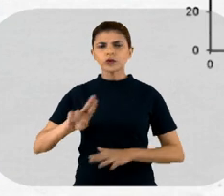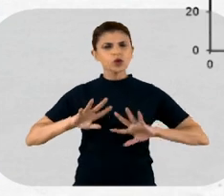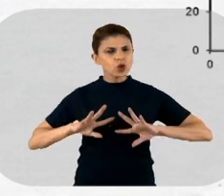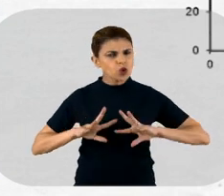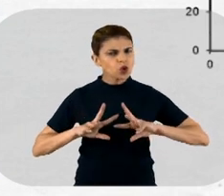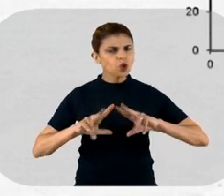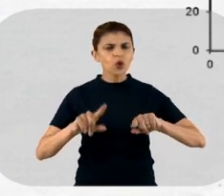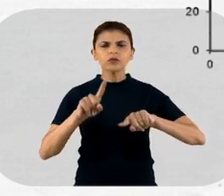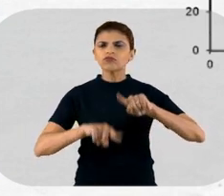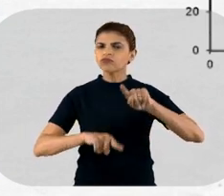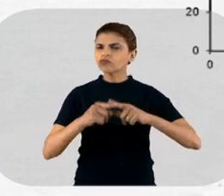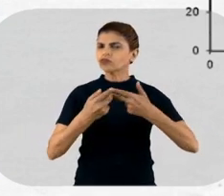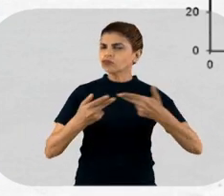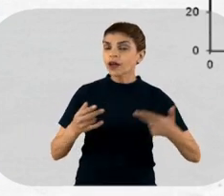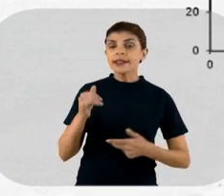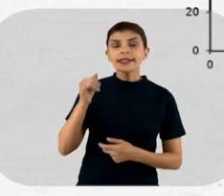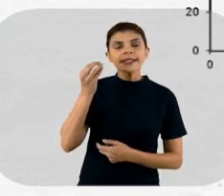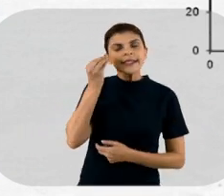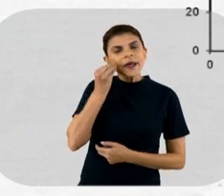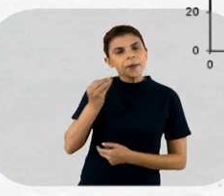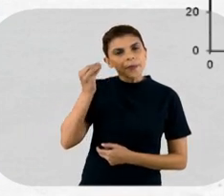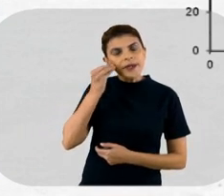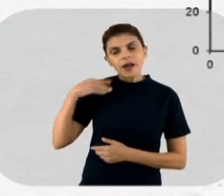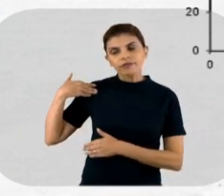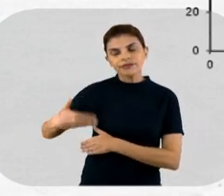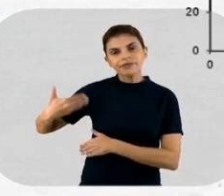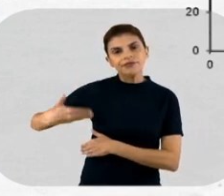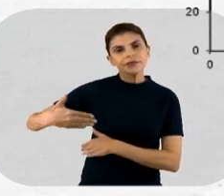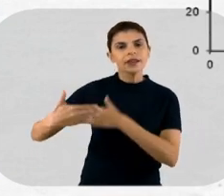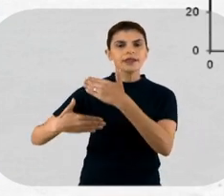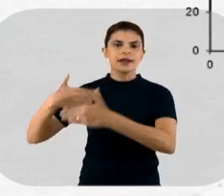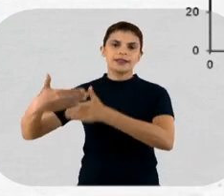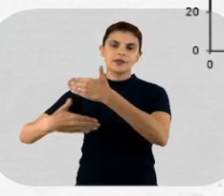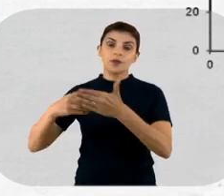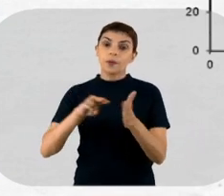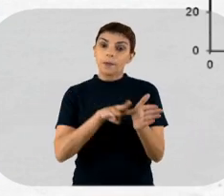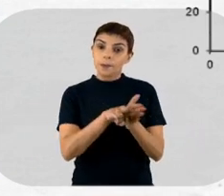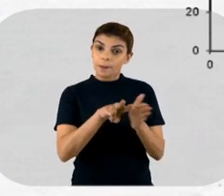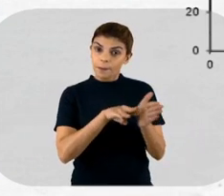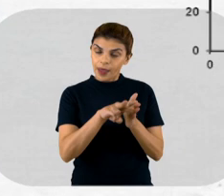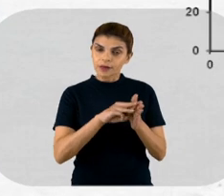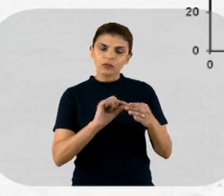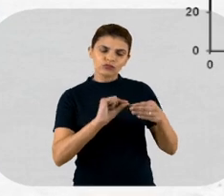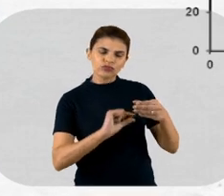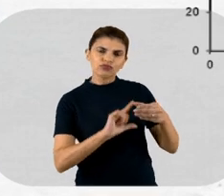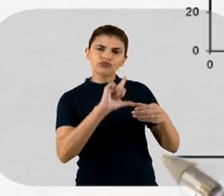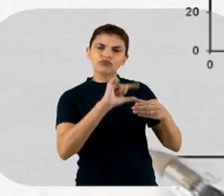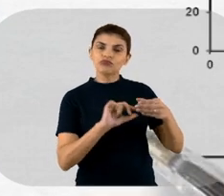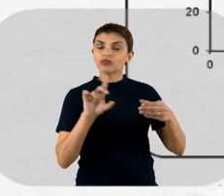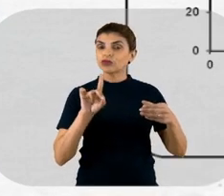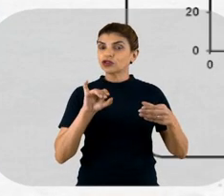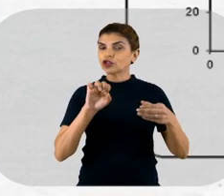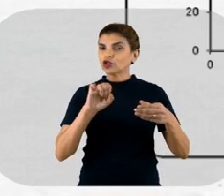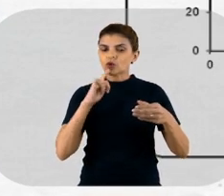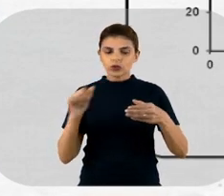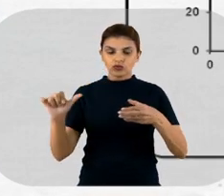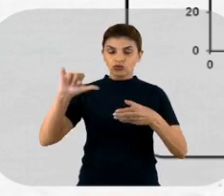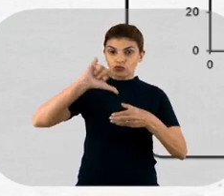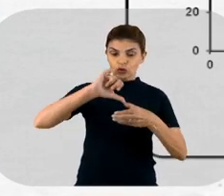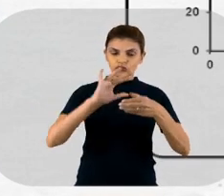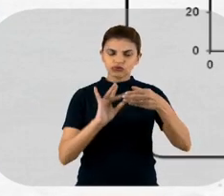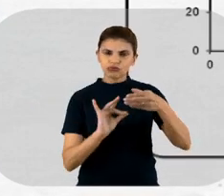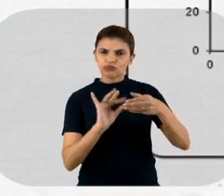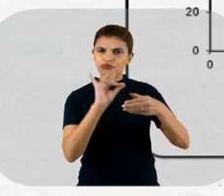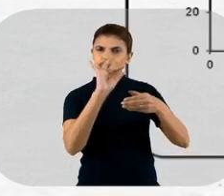utilizadas todas as condições experimentais definidas ao longo do desenvolvimento do método de dissolução. Além disso,